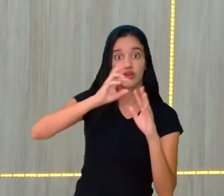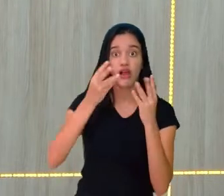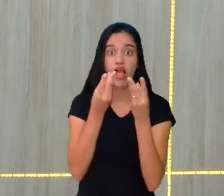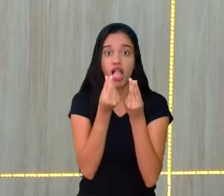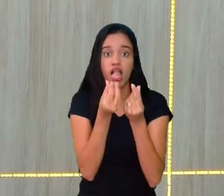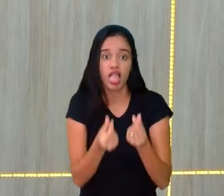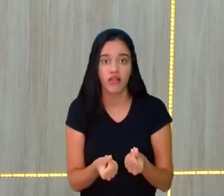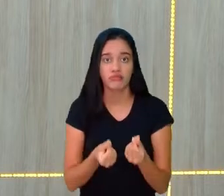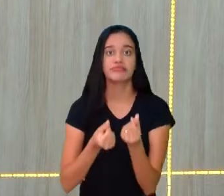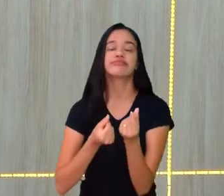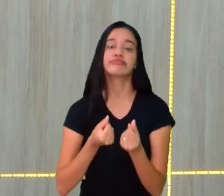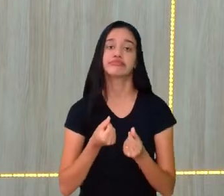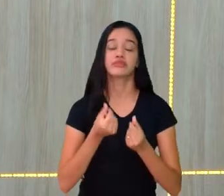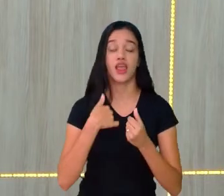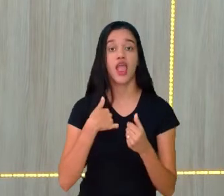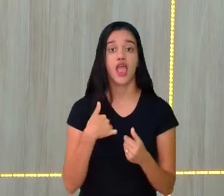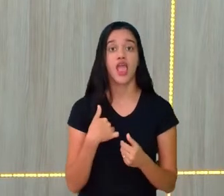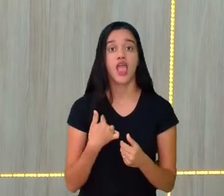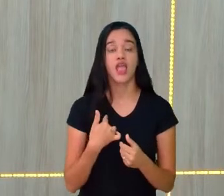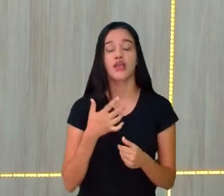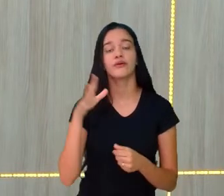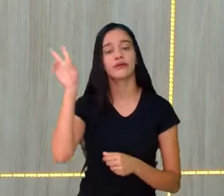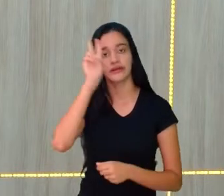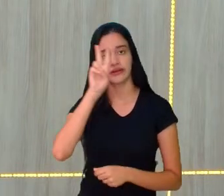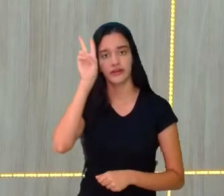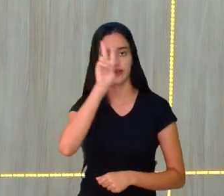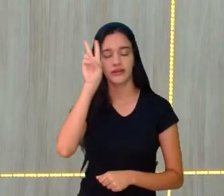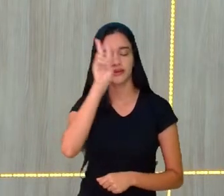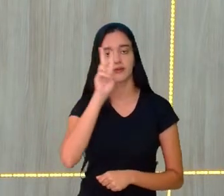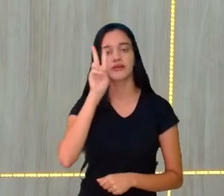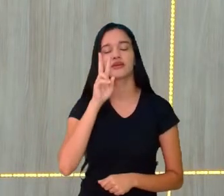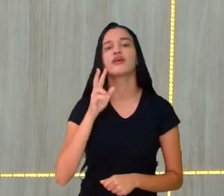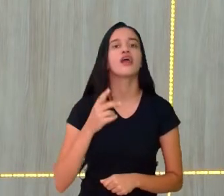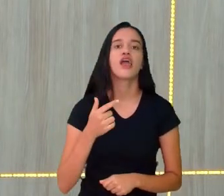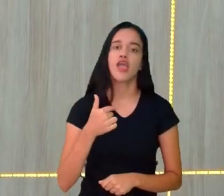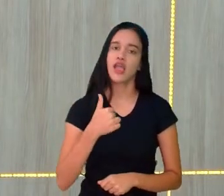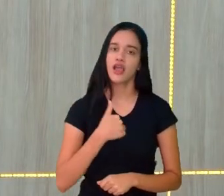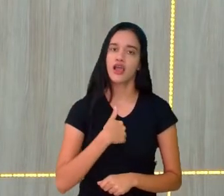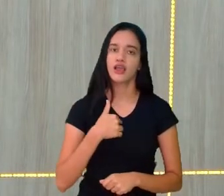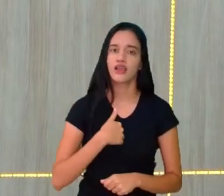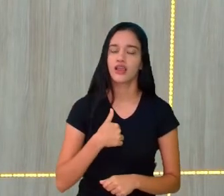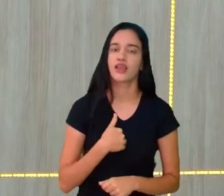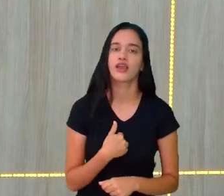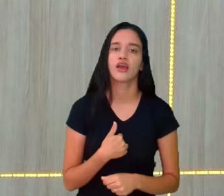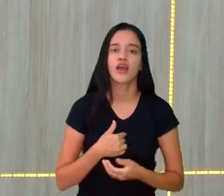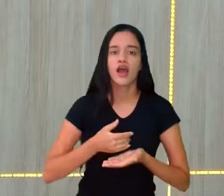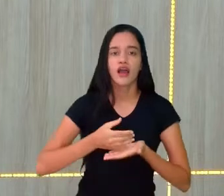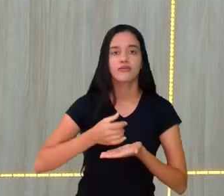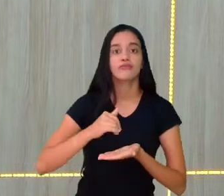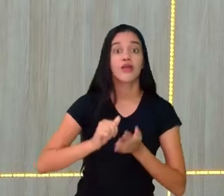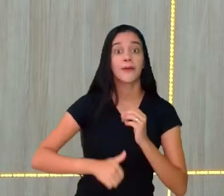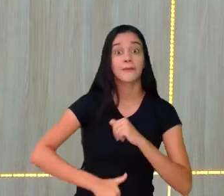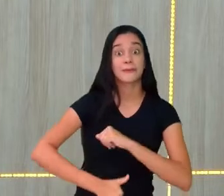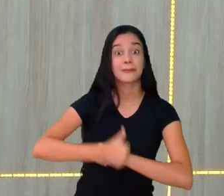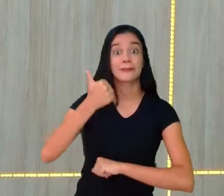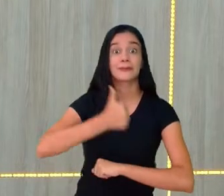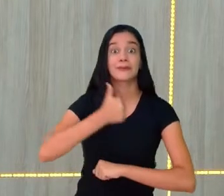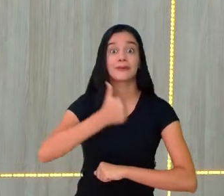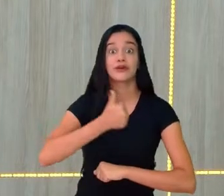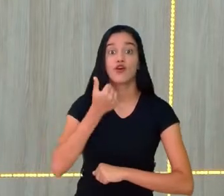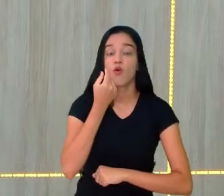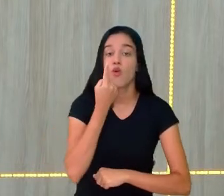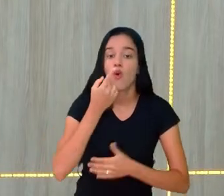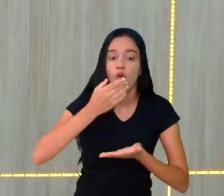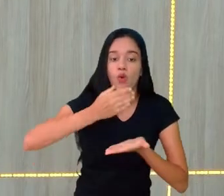esfarelavam. E eu lembro que quando eu pude tomar pela primeira vez